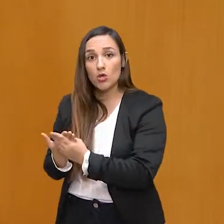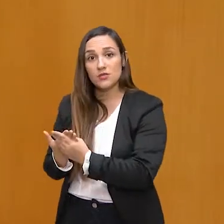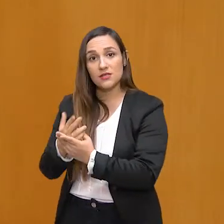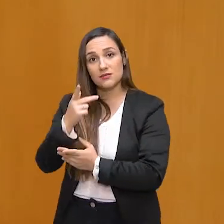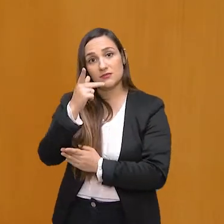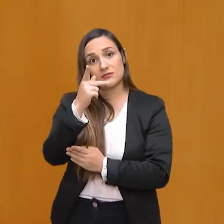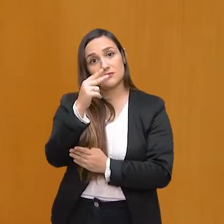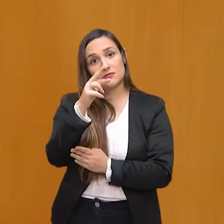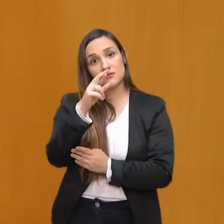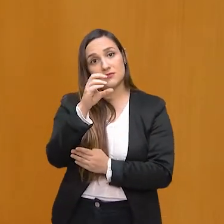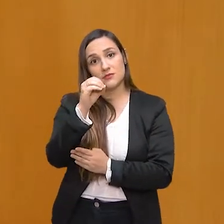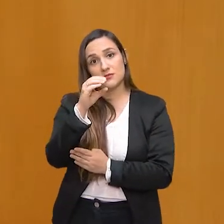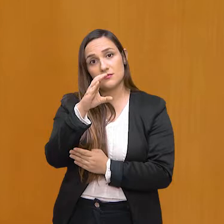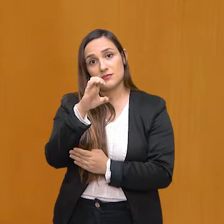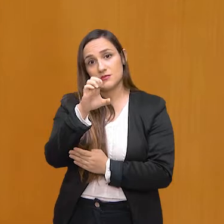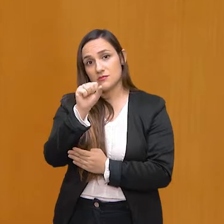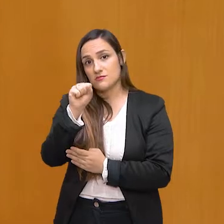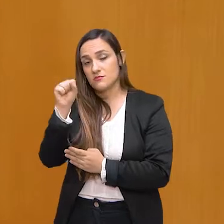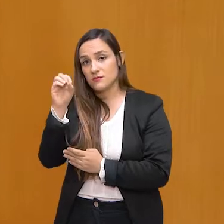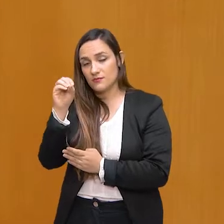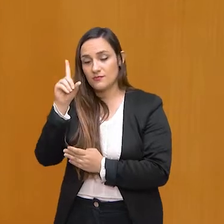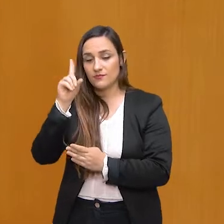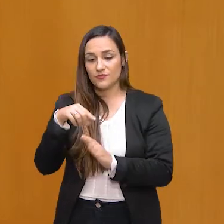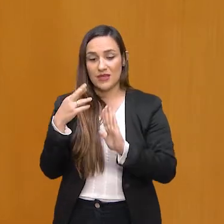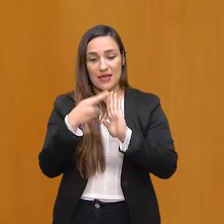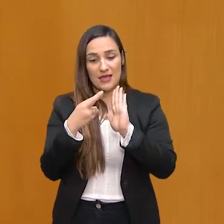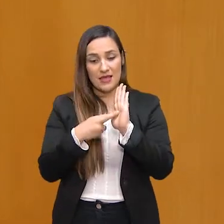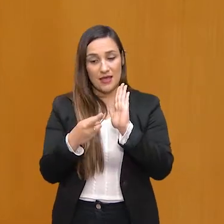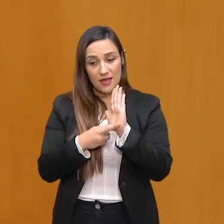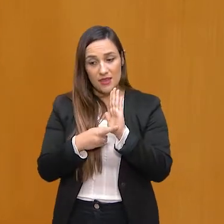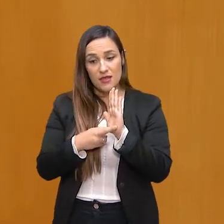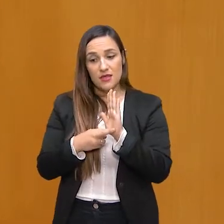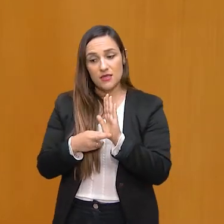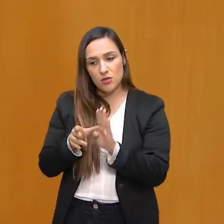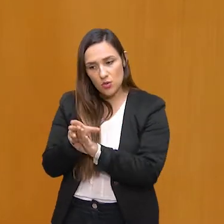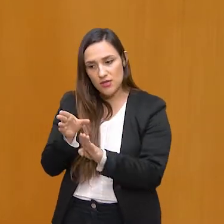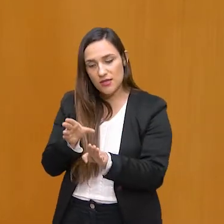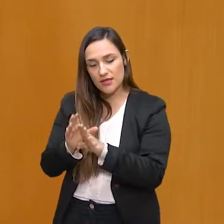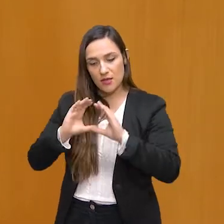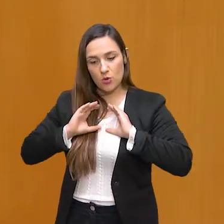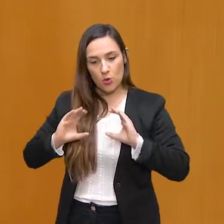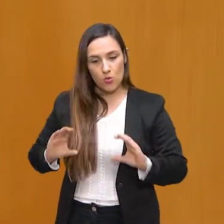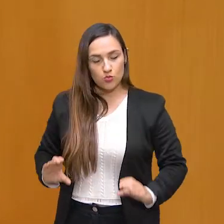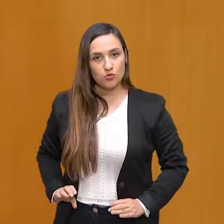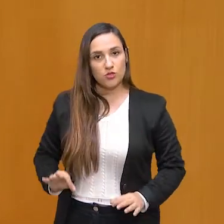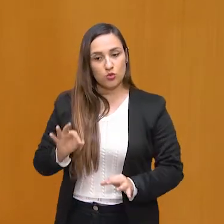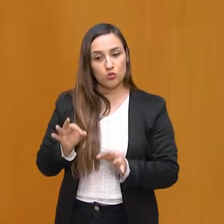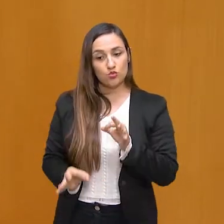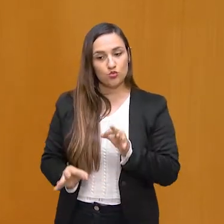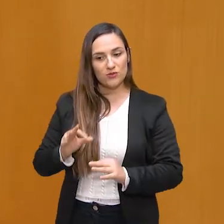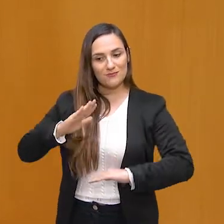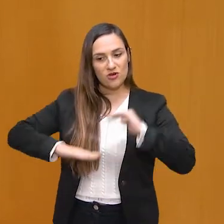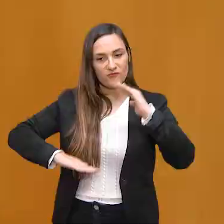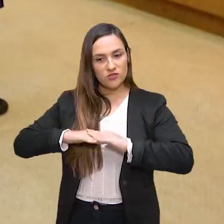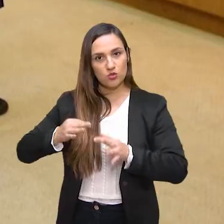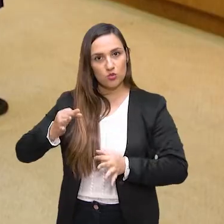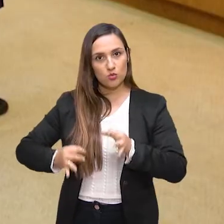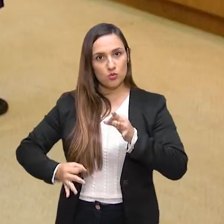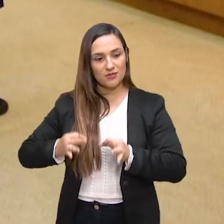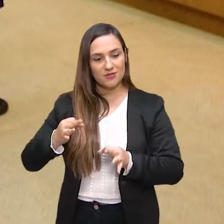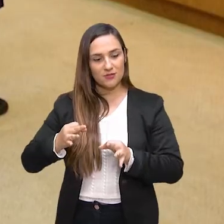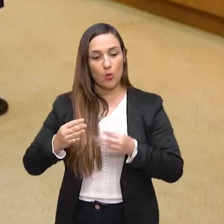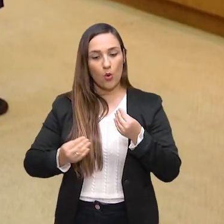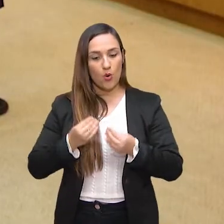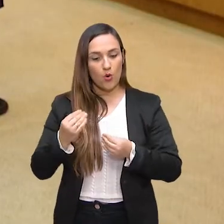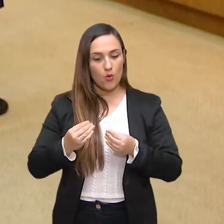mas especialmente o processo existe para regular a atividade do juiz, do Estado juiz, quando